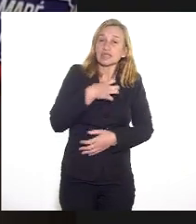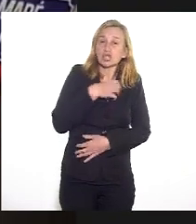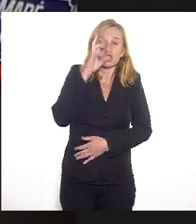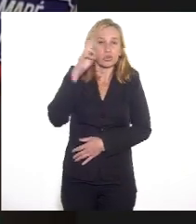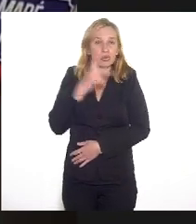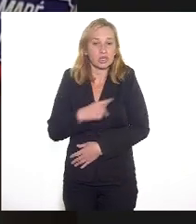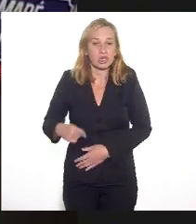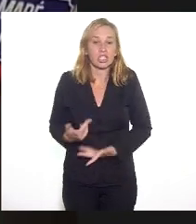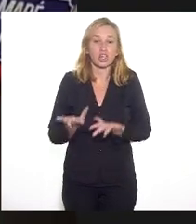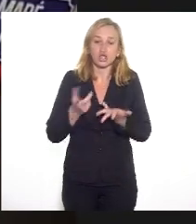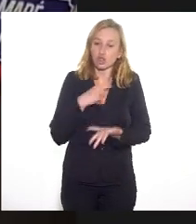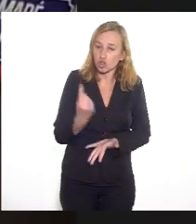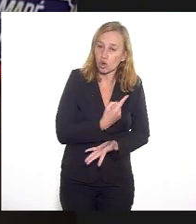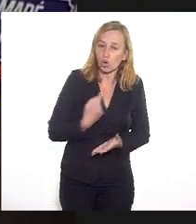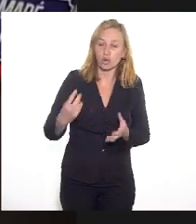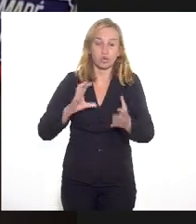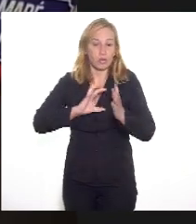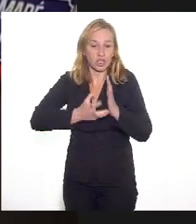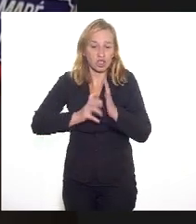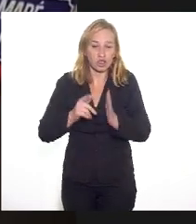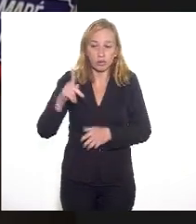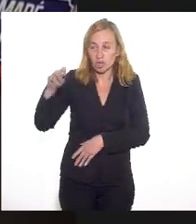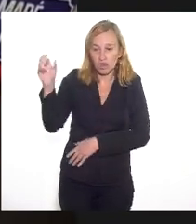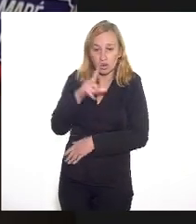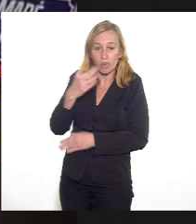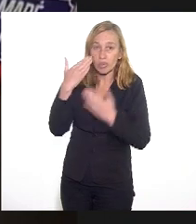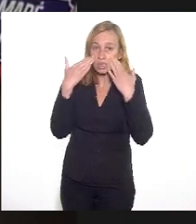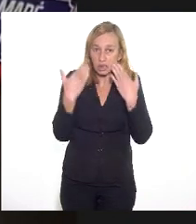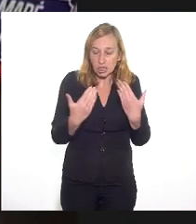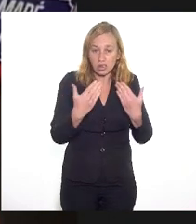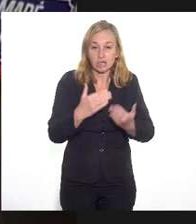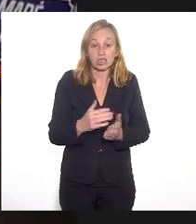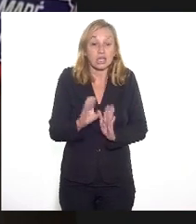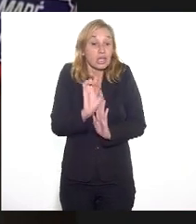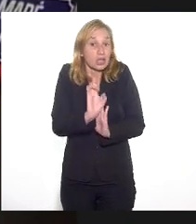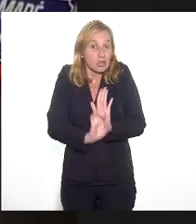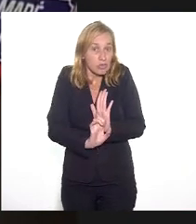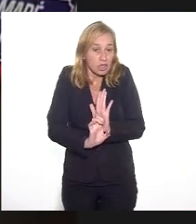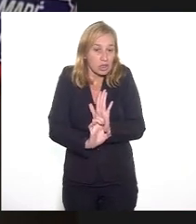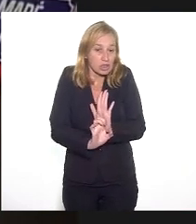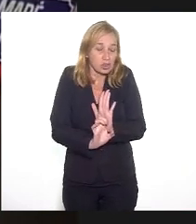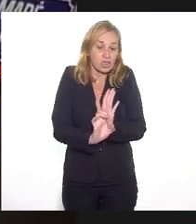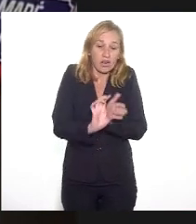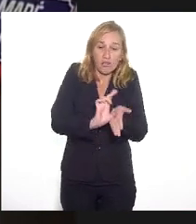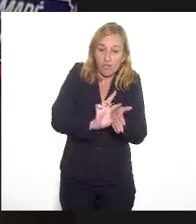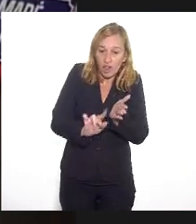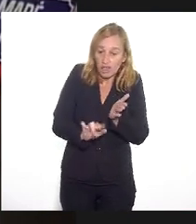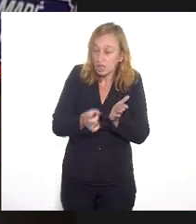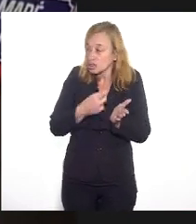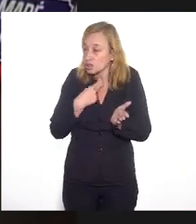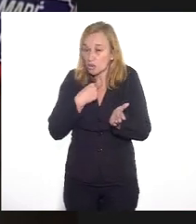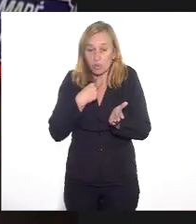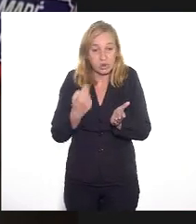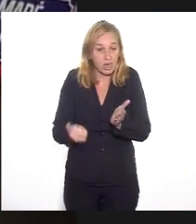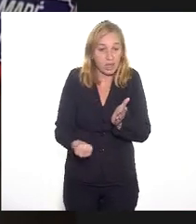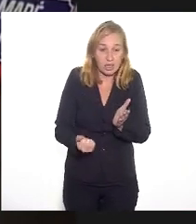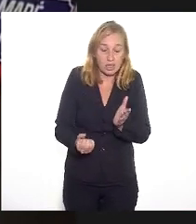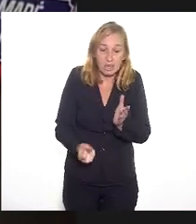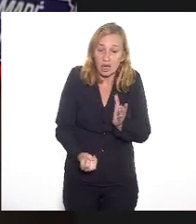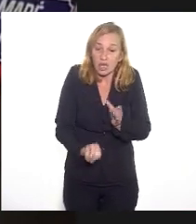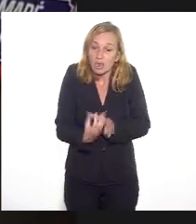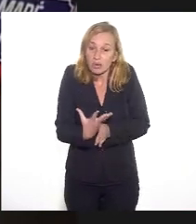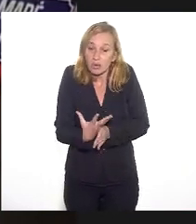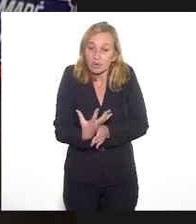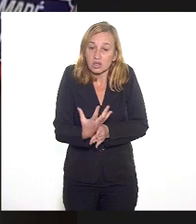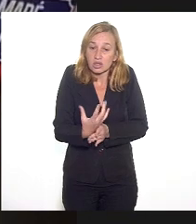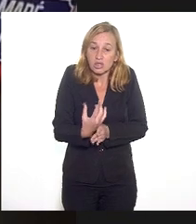sentido, nós, da bancada do PSOL, apresentamos emendas para que a gente não pudesse reproduzir uma